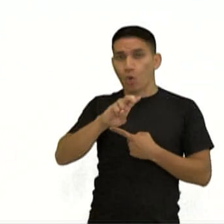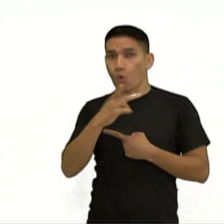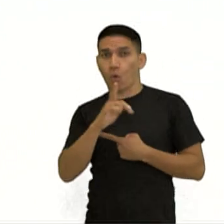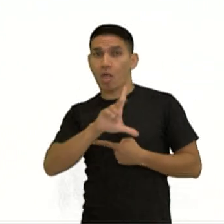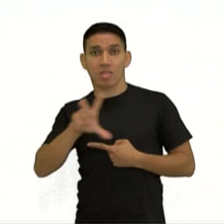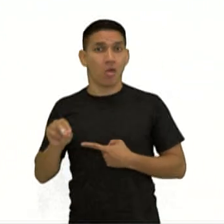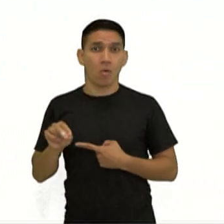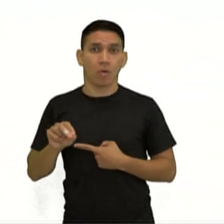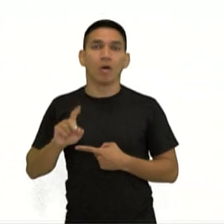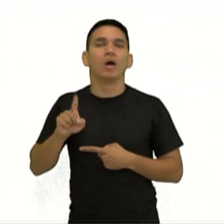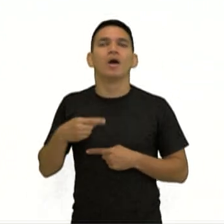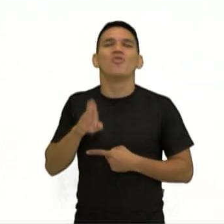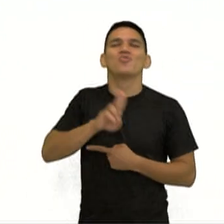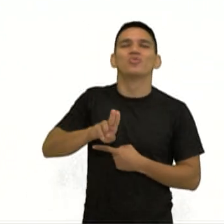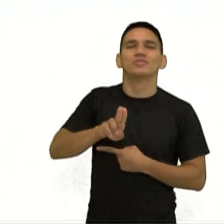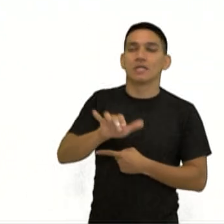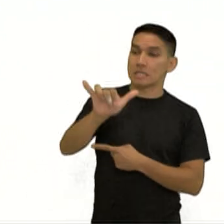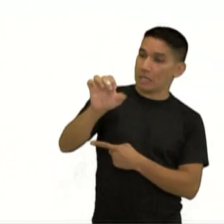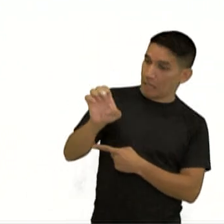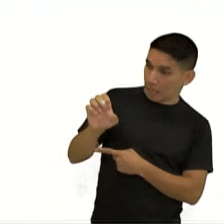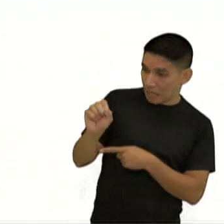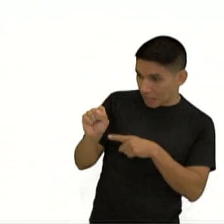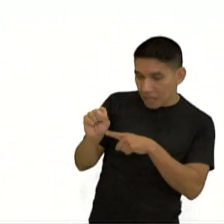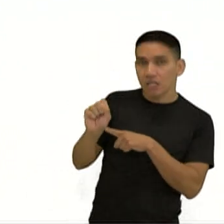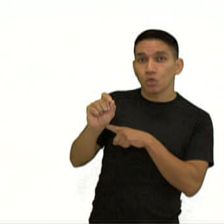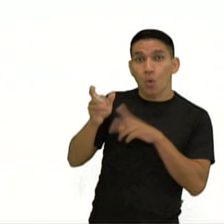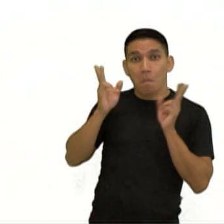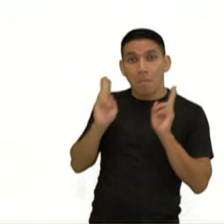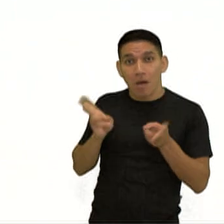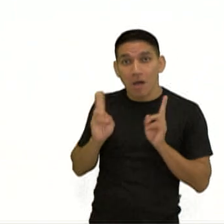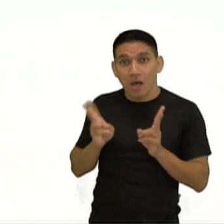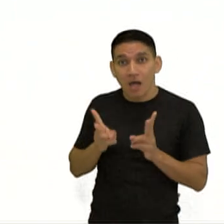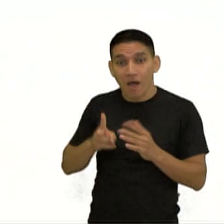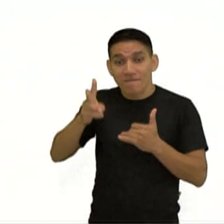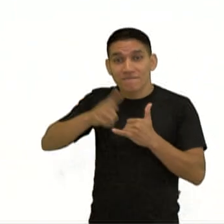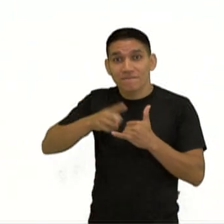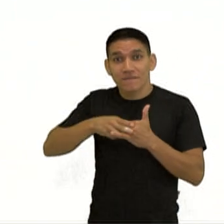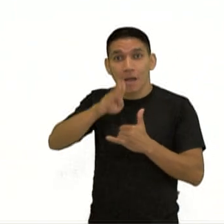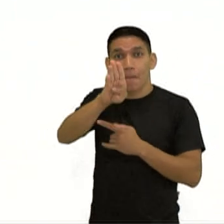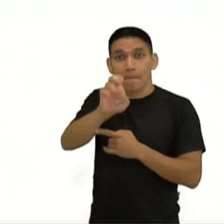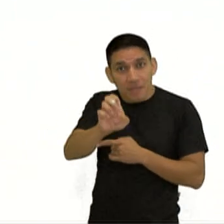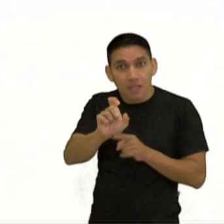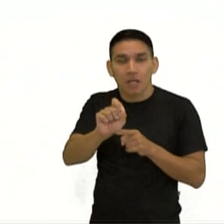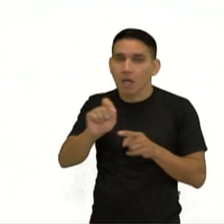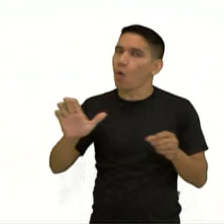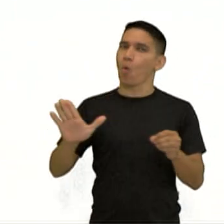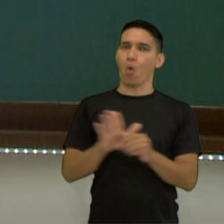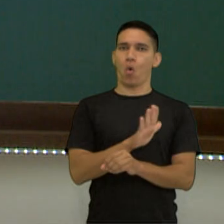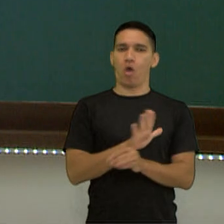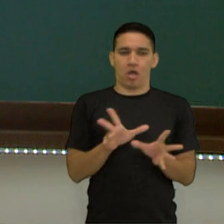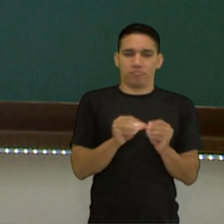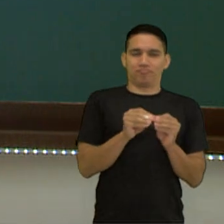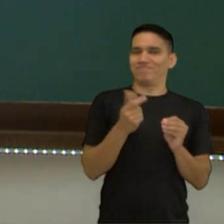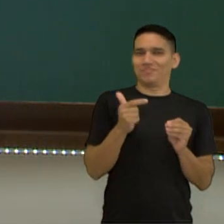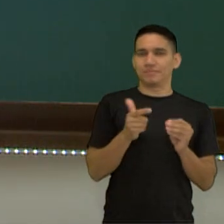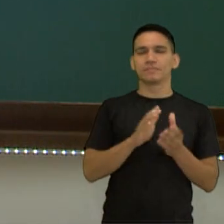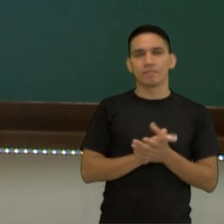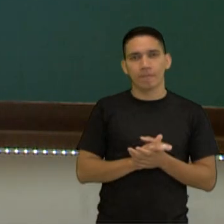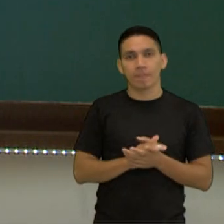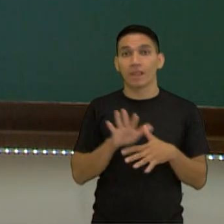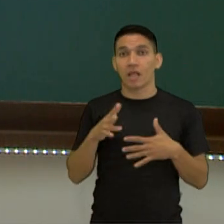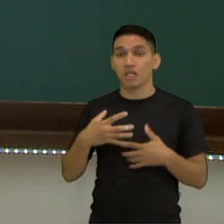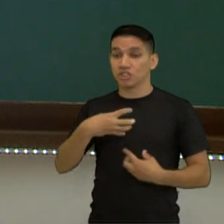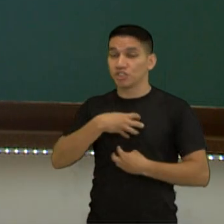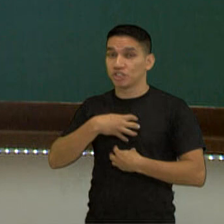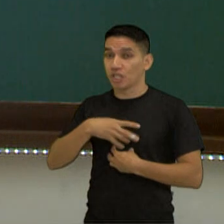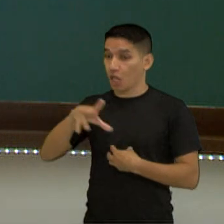quando utilizamos yes, nós precisamos manter o verbo to be na forma íntegra, sem contração. Na forma